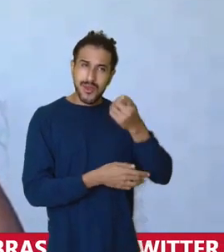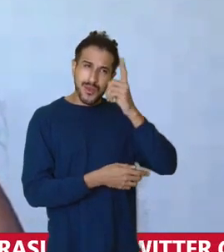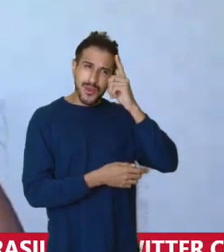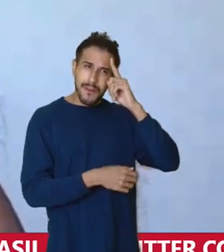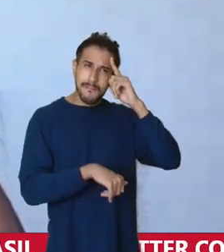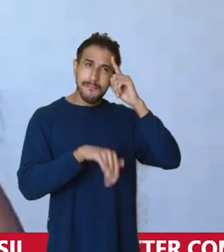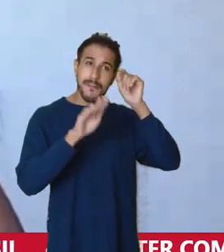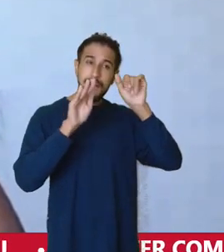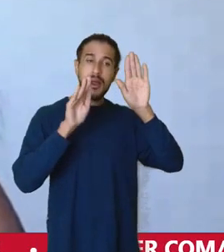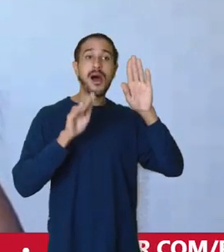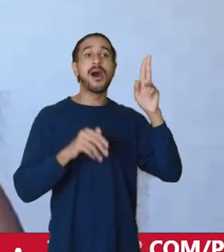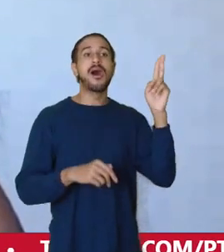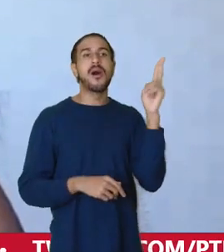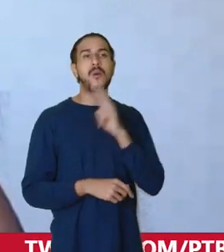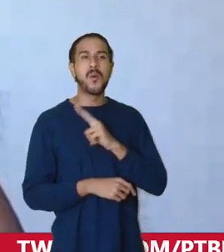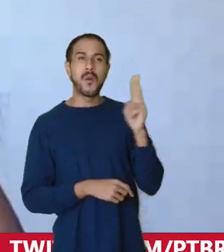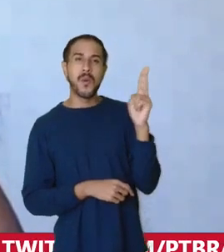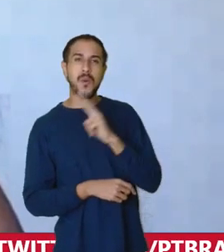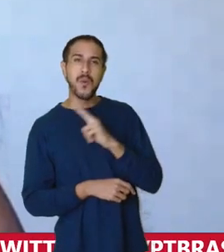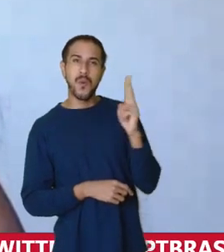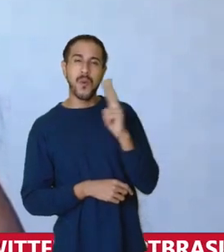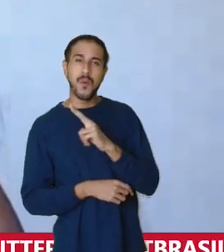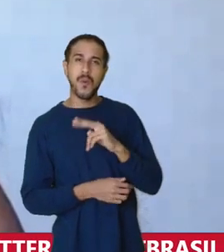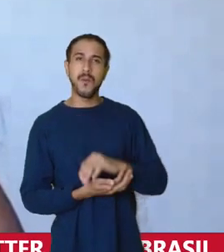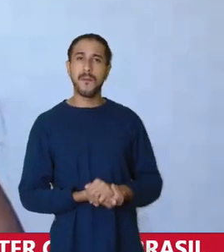mais urgentes